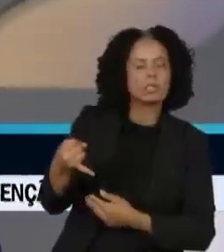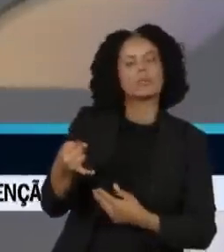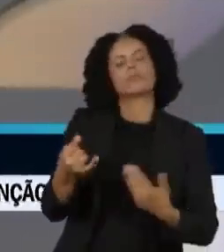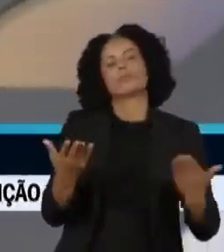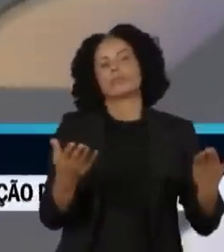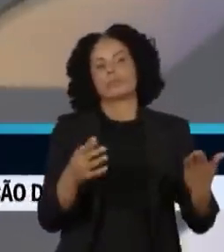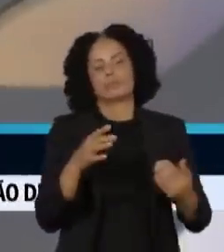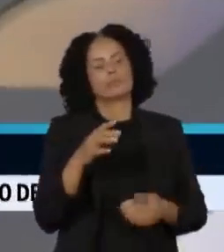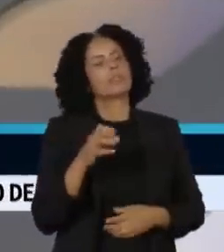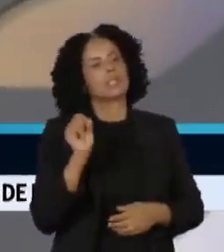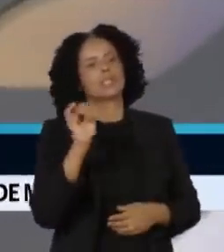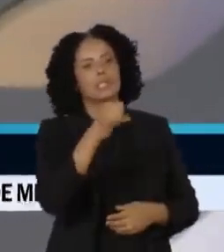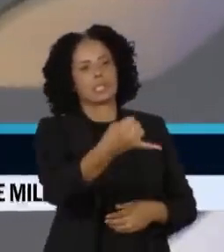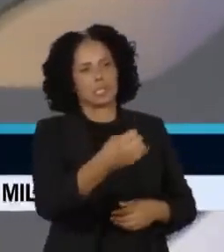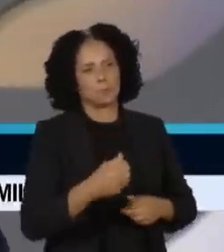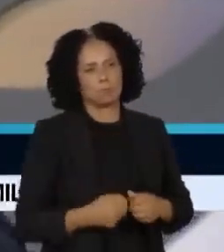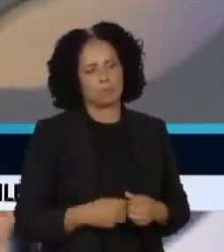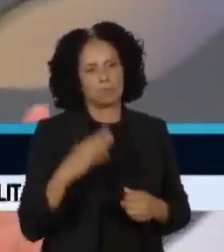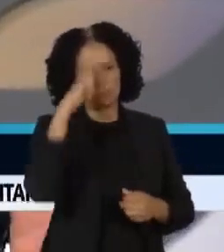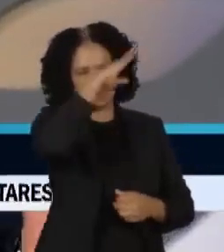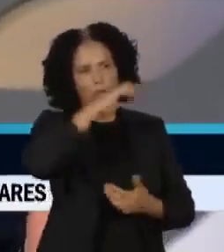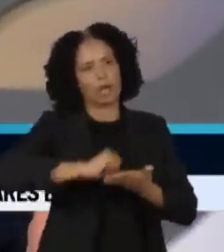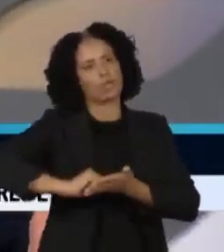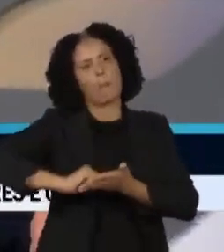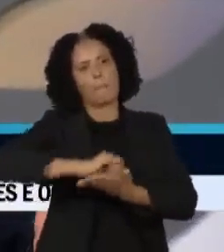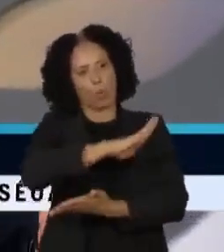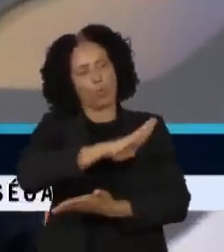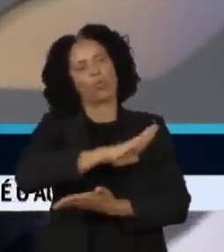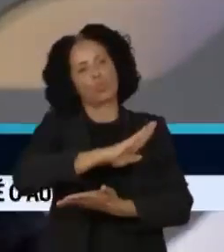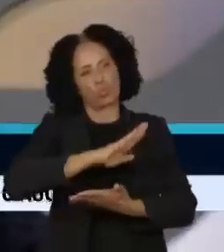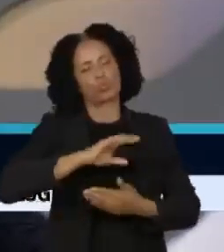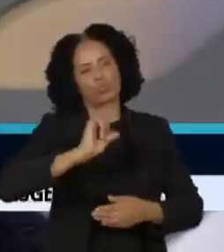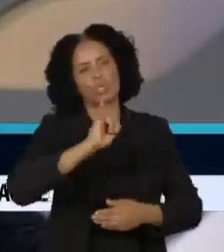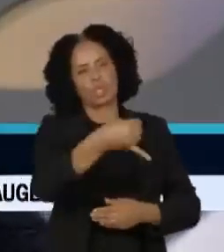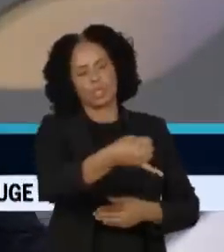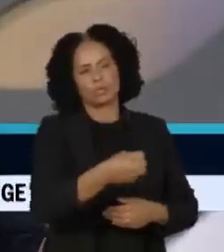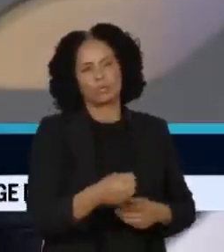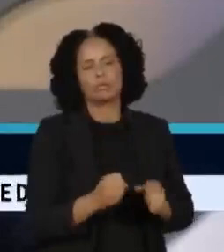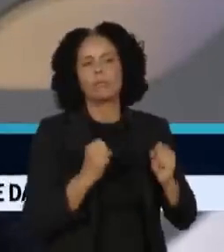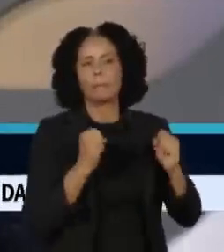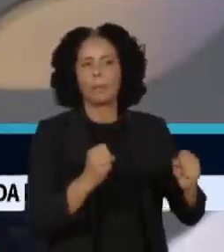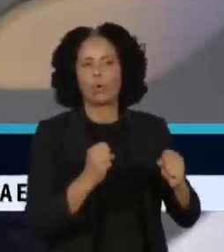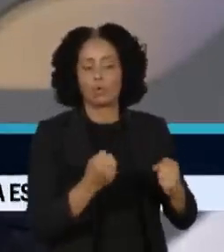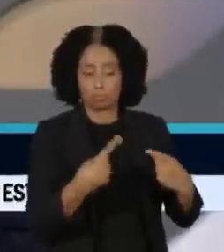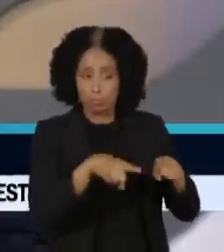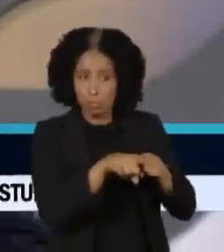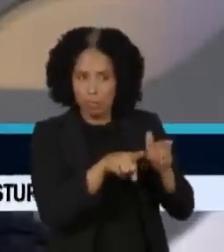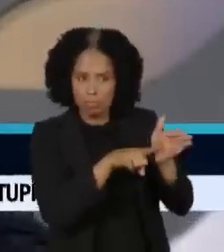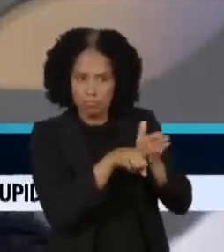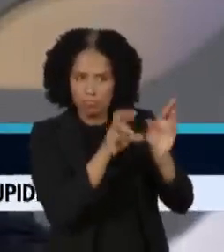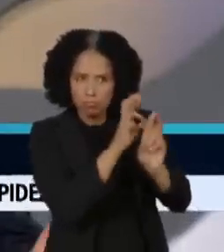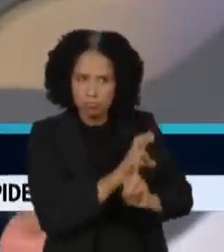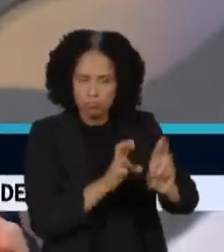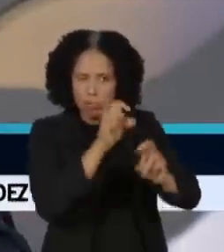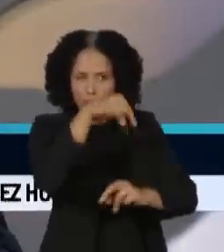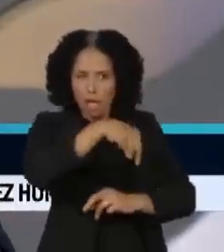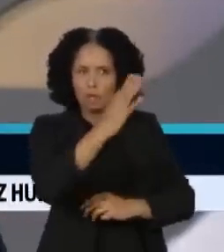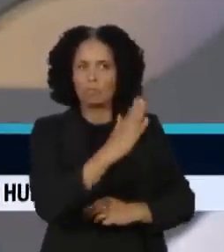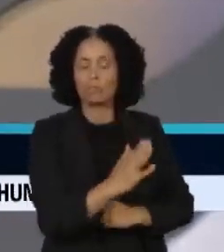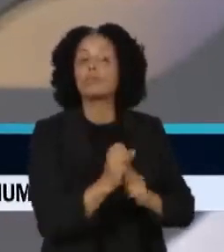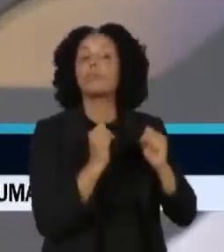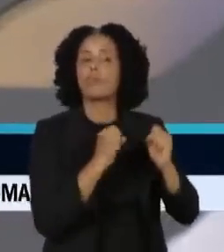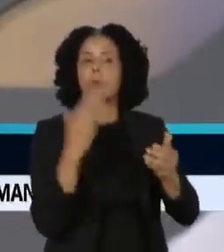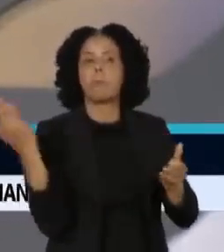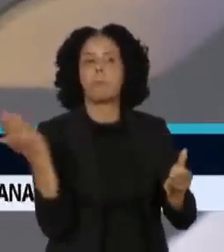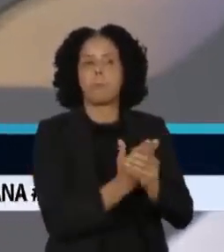ele não só pode ser expulso como aprendem sobre ele diversas investigações aqui no Brasil ele pode ter que